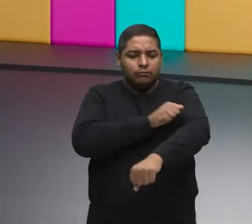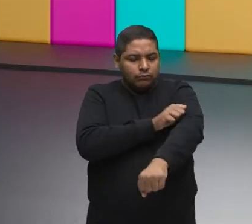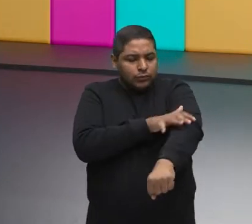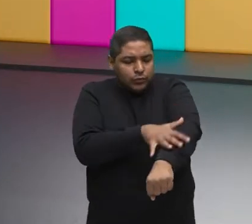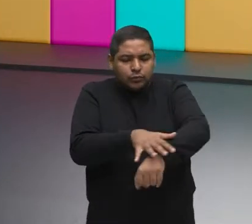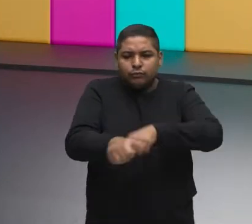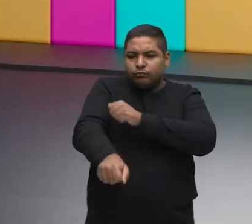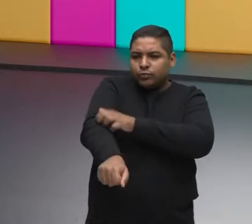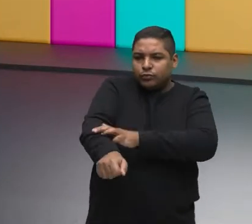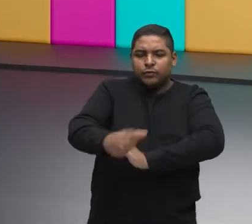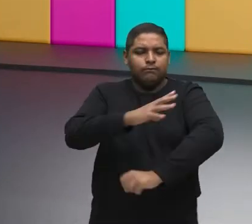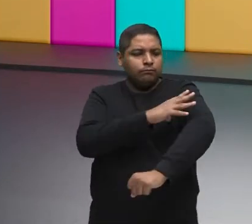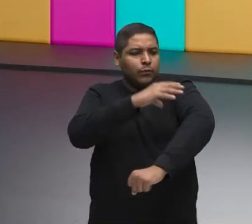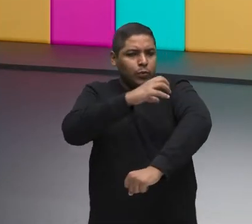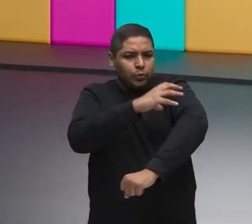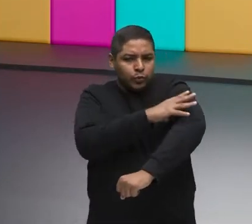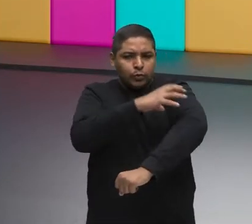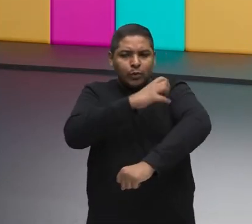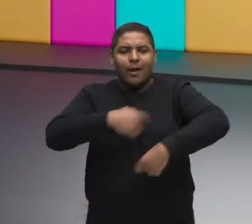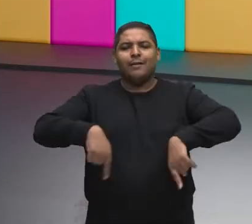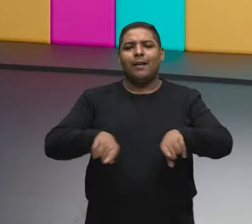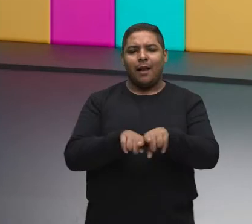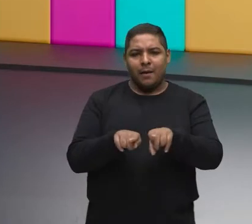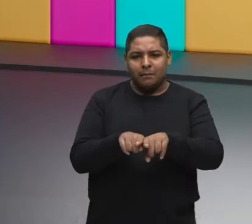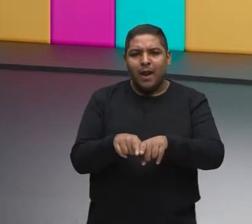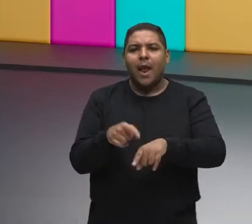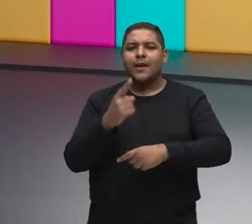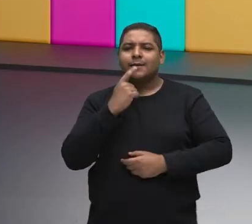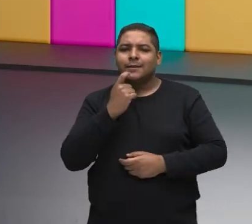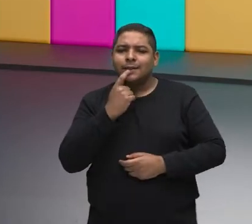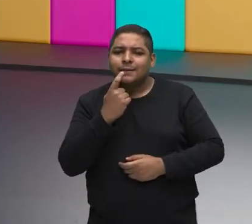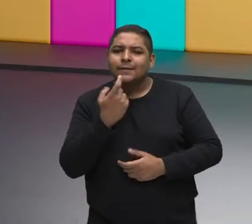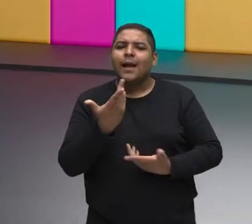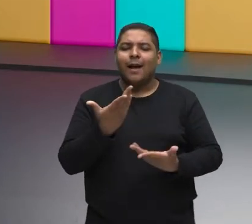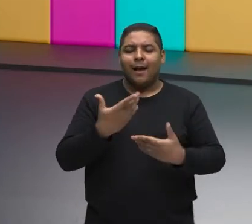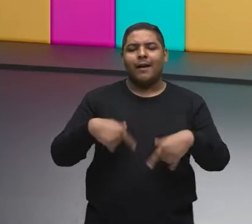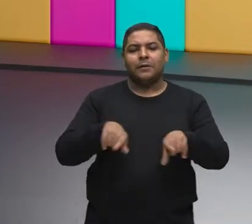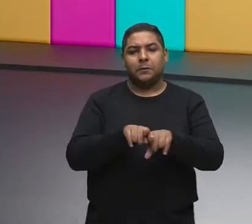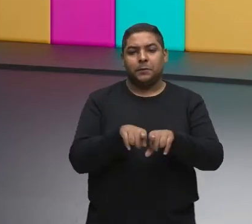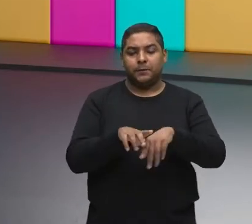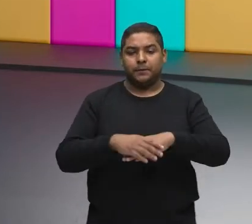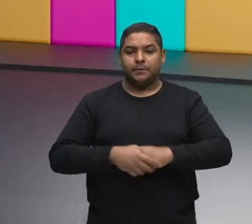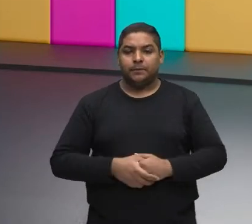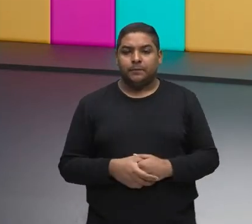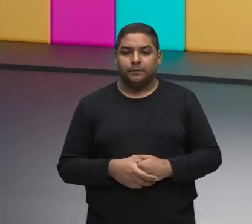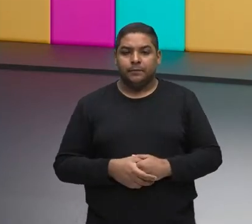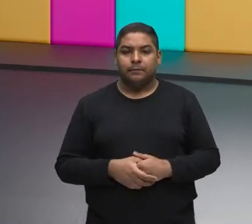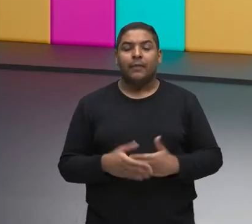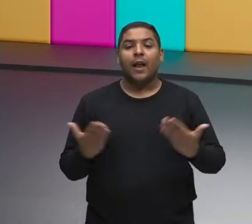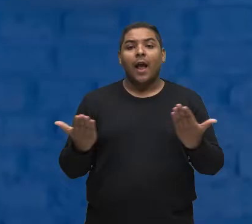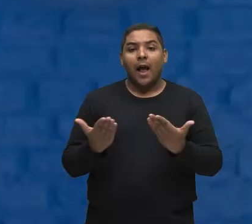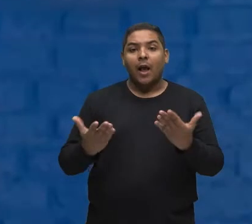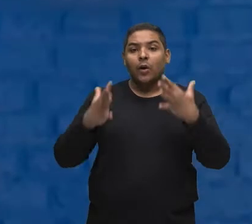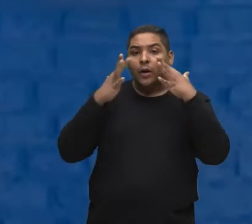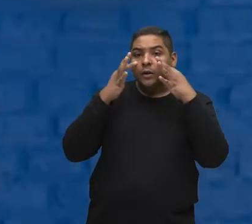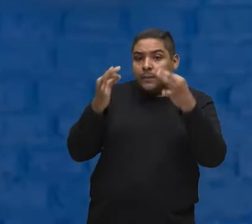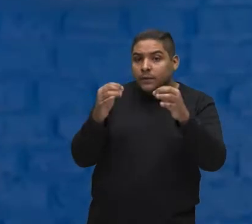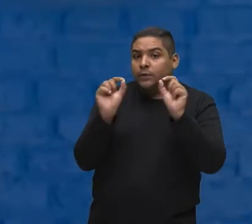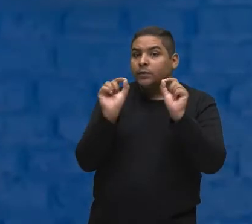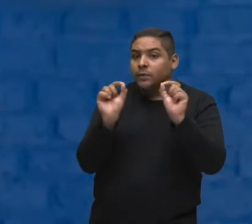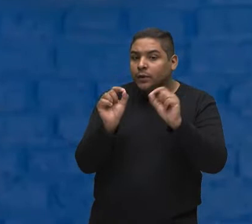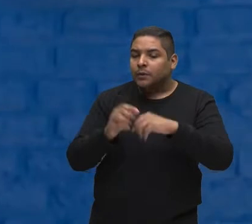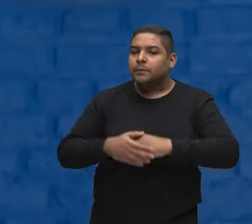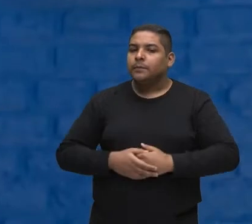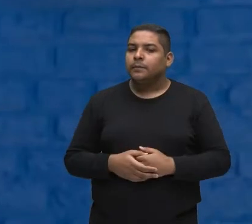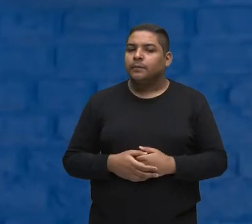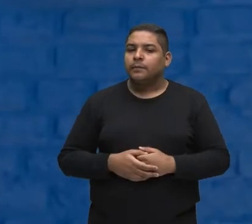os músculos, né, o sangue, então já dá pra gente dar aquela relaxada bacana. Agora eu chamo a atenção para vocês da